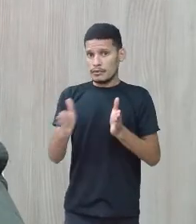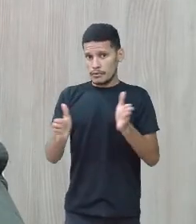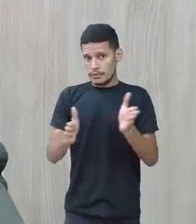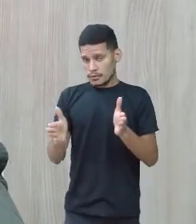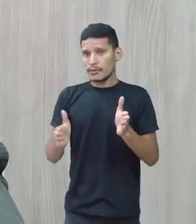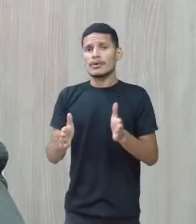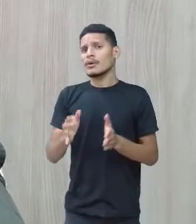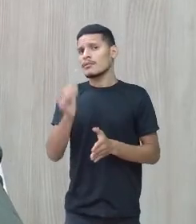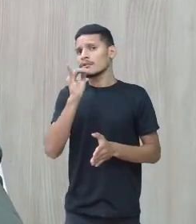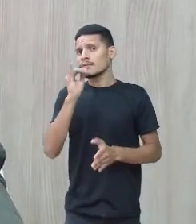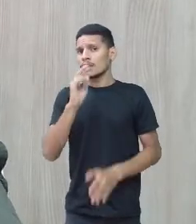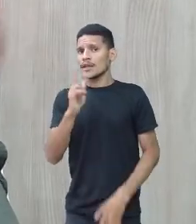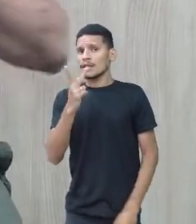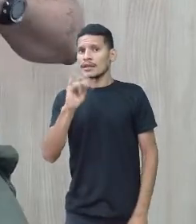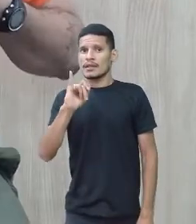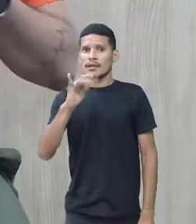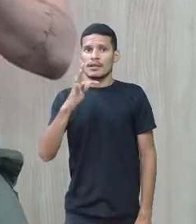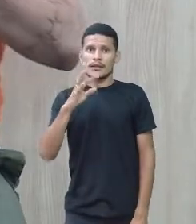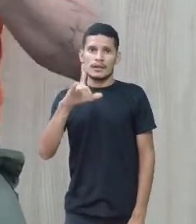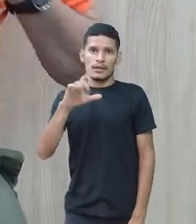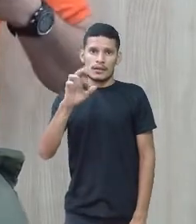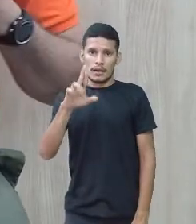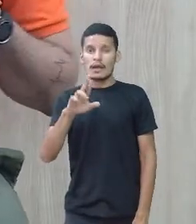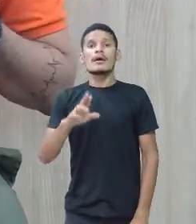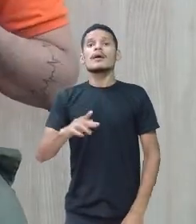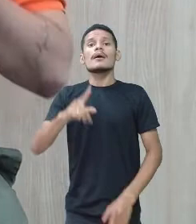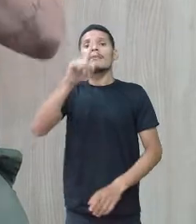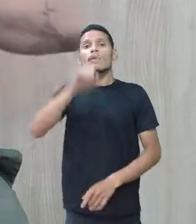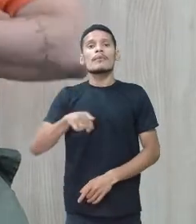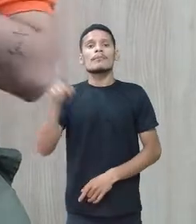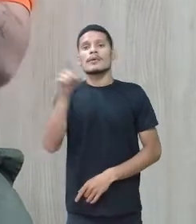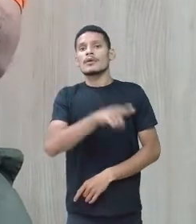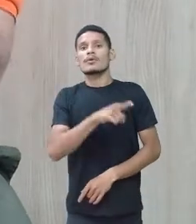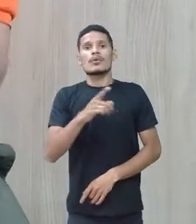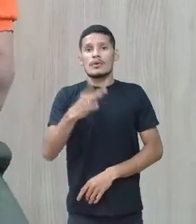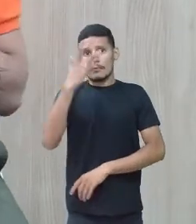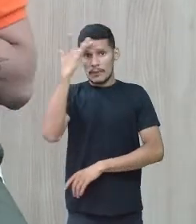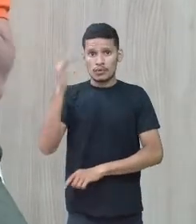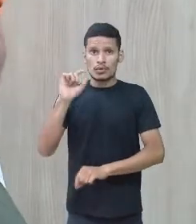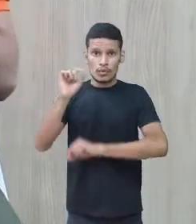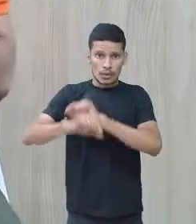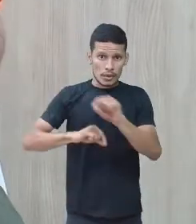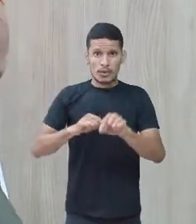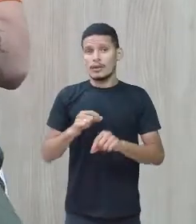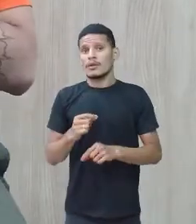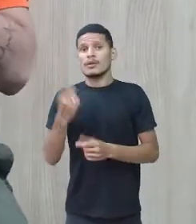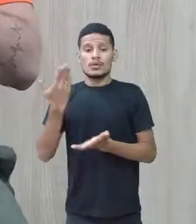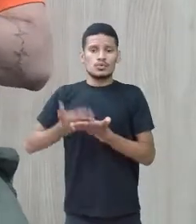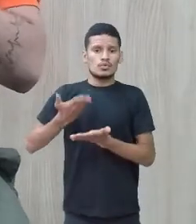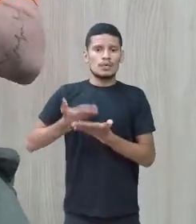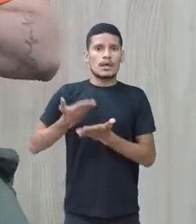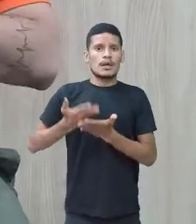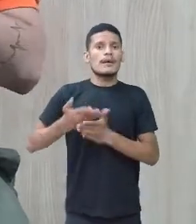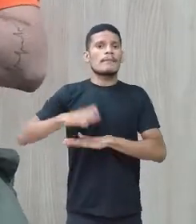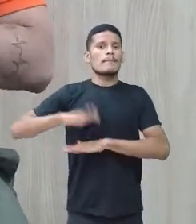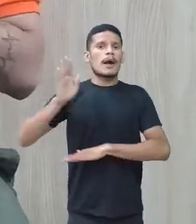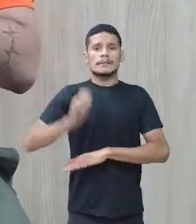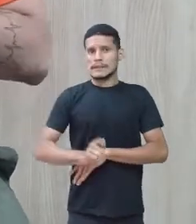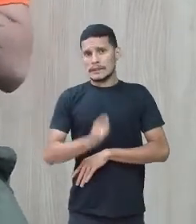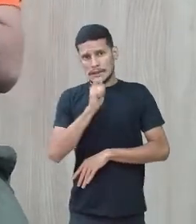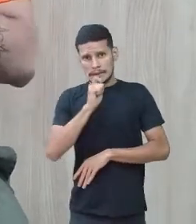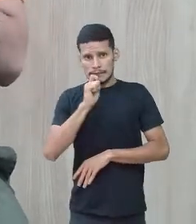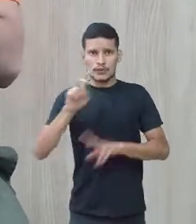diz? Hitler, ele proibiu esse cara de pegar. Eles começaram a estudar ainda mais sobre a questão